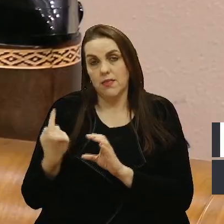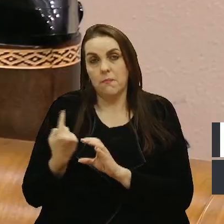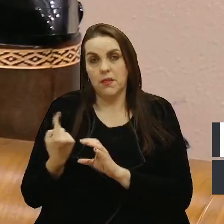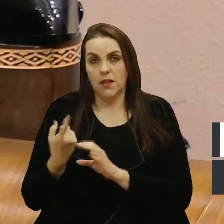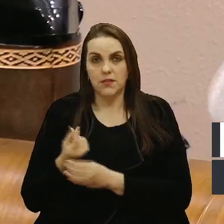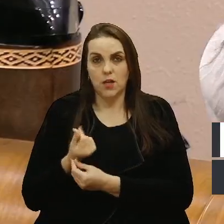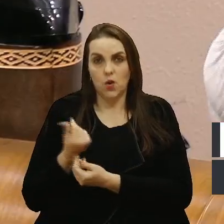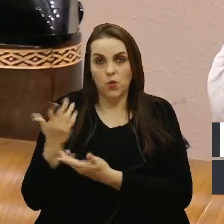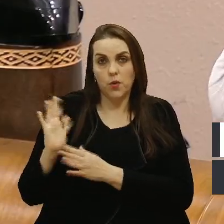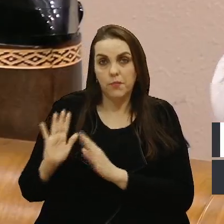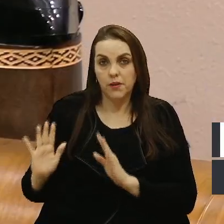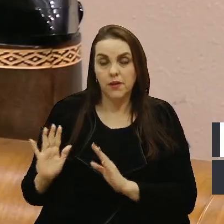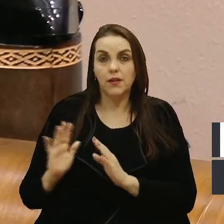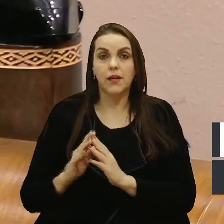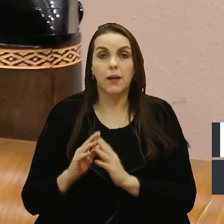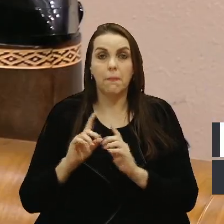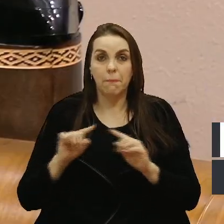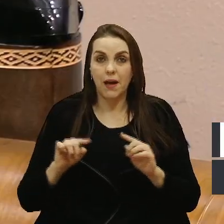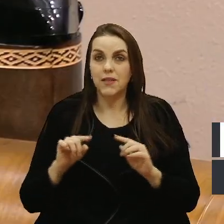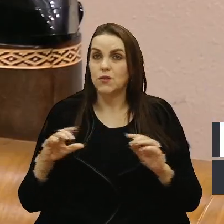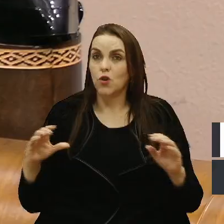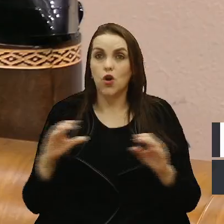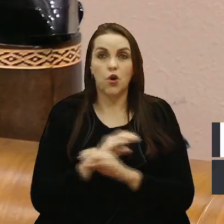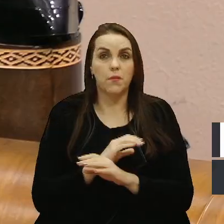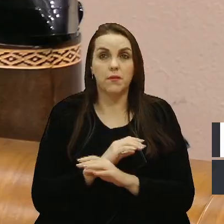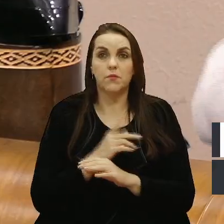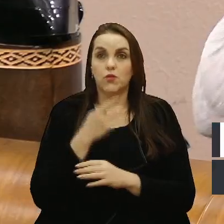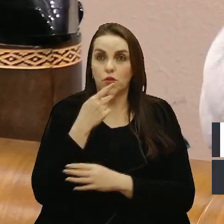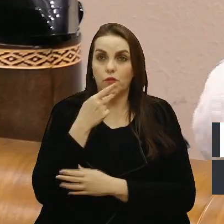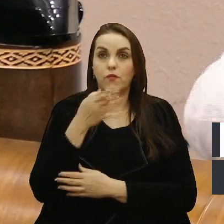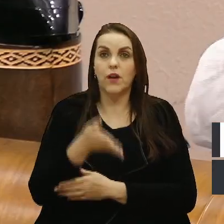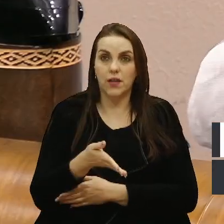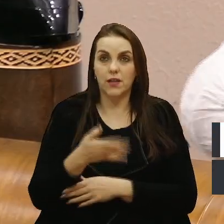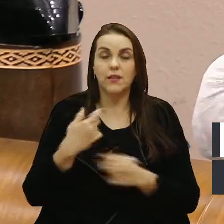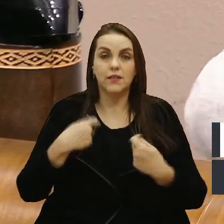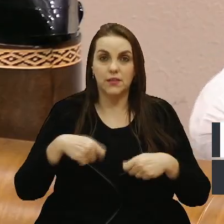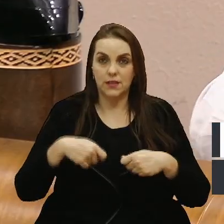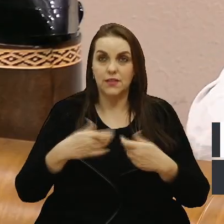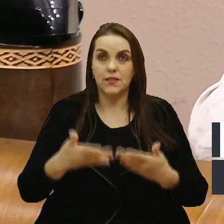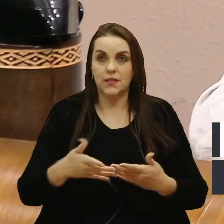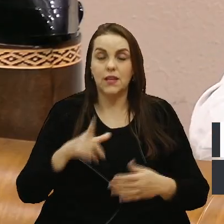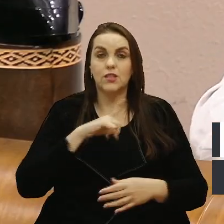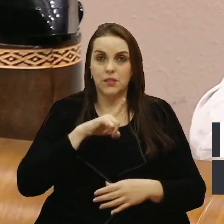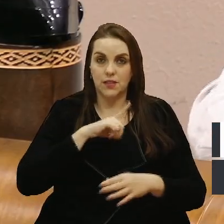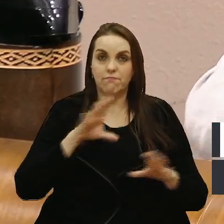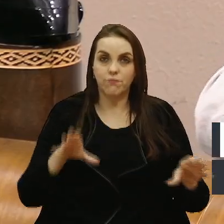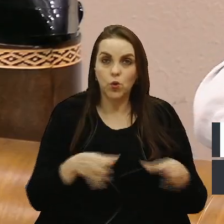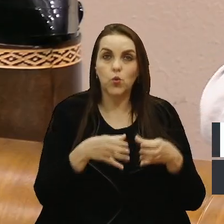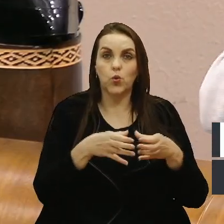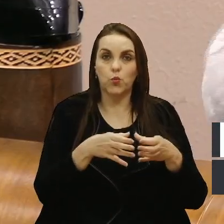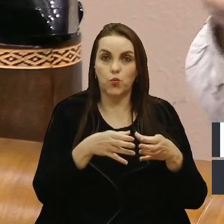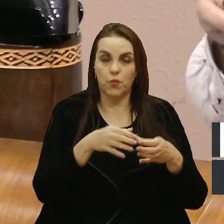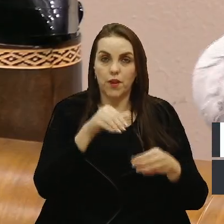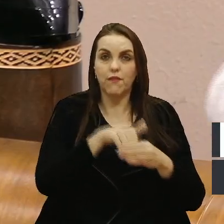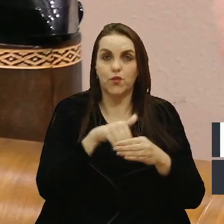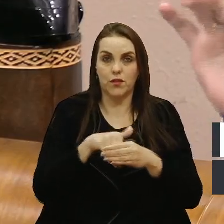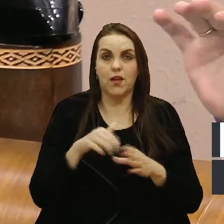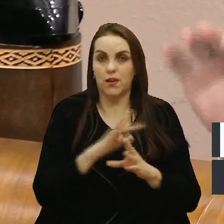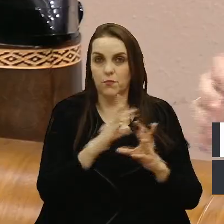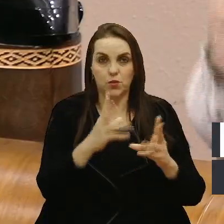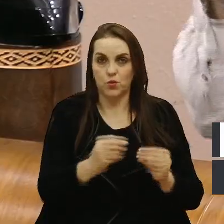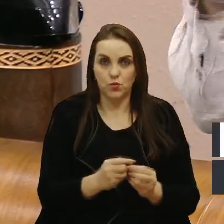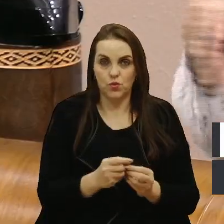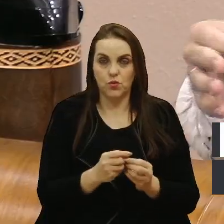Agora, eu mantenho integralmente o que eu falei quanto à necessidade de termos quórum. Uma coisa é imputar conduta que não